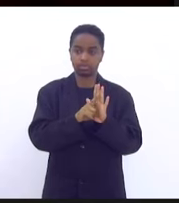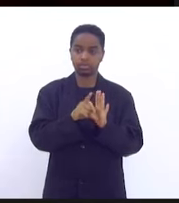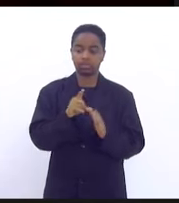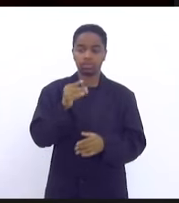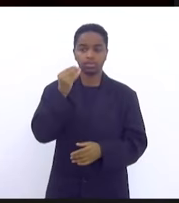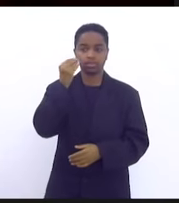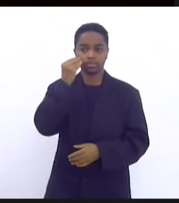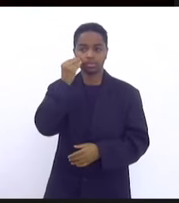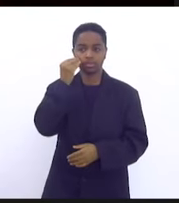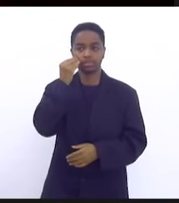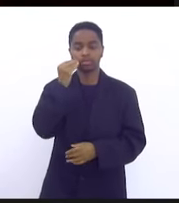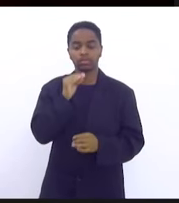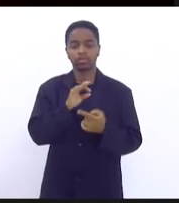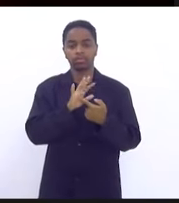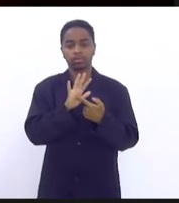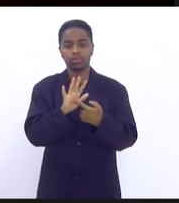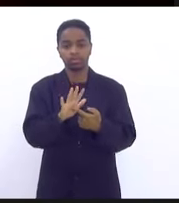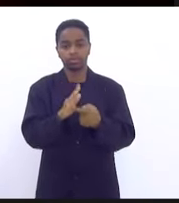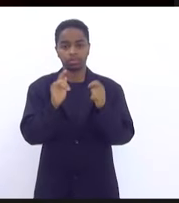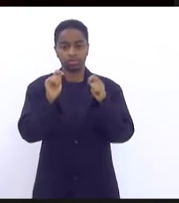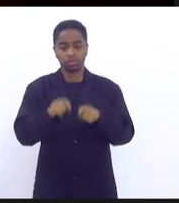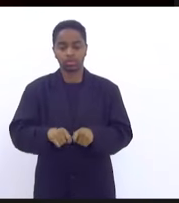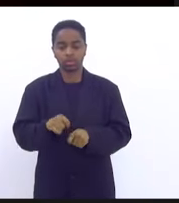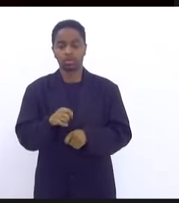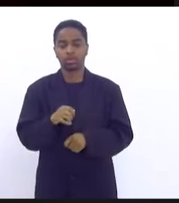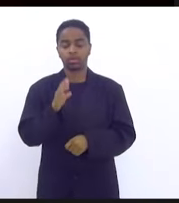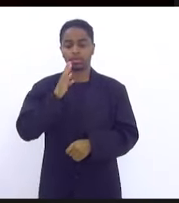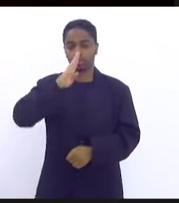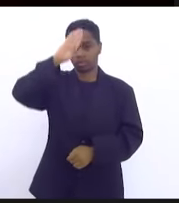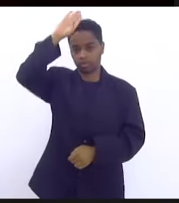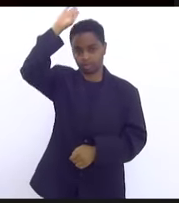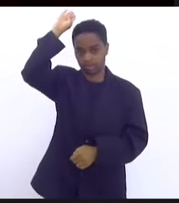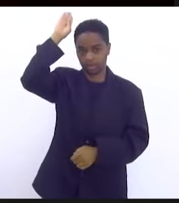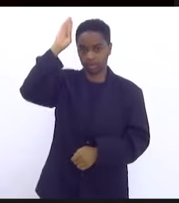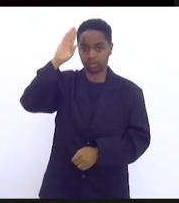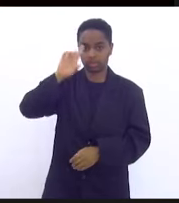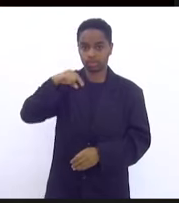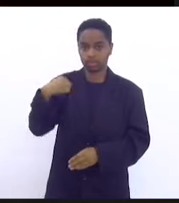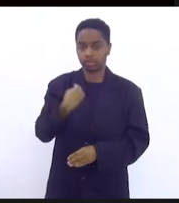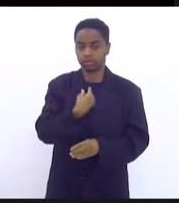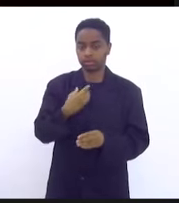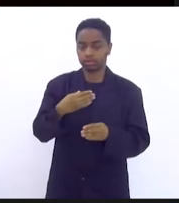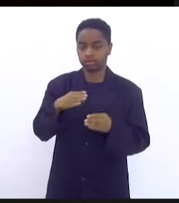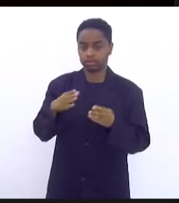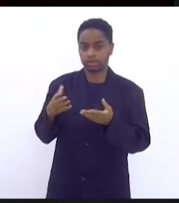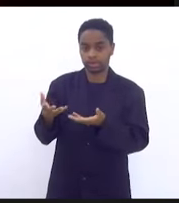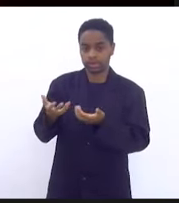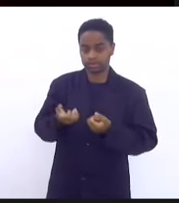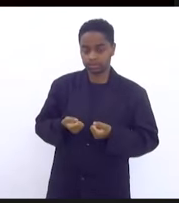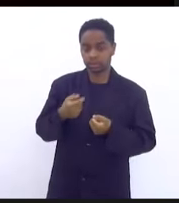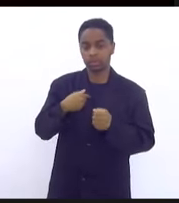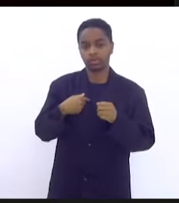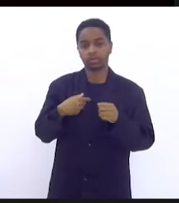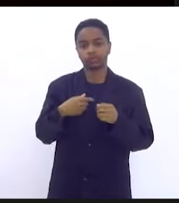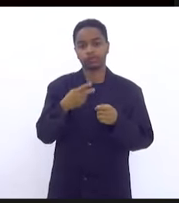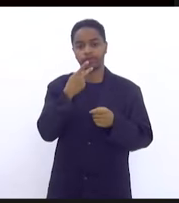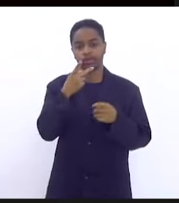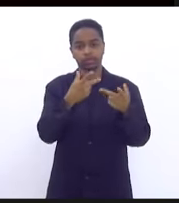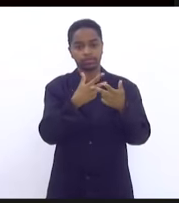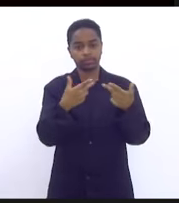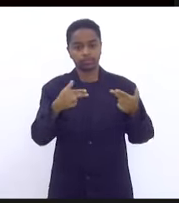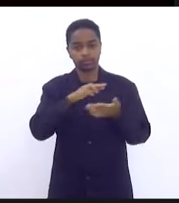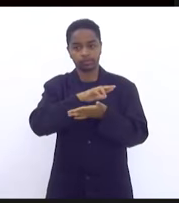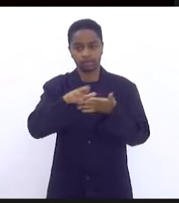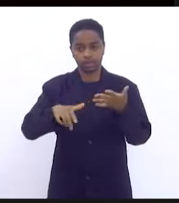a possibilidade dos bombeiros temporários tramitou nessa casa, eu fiz várias considerações. Estava